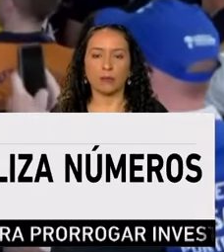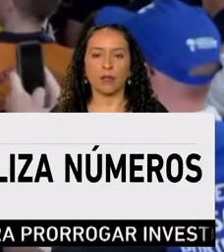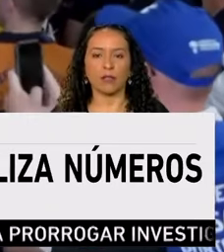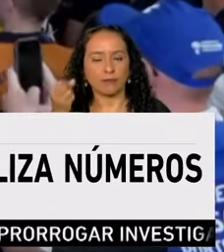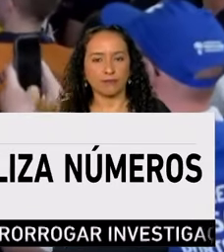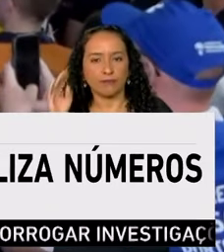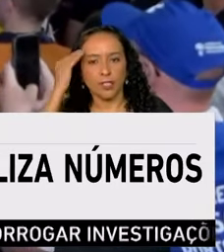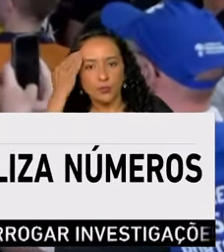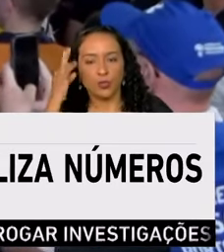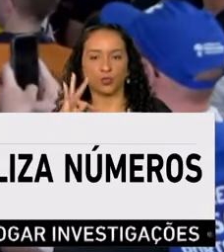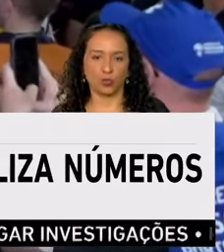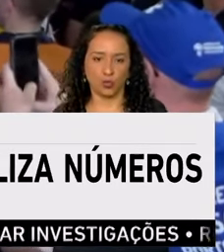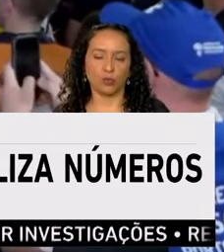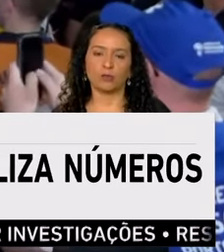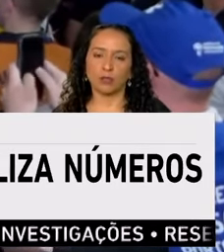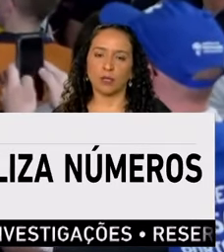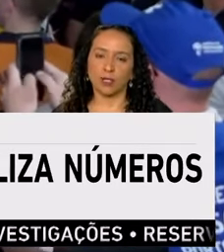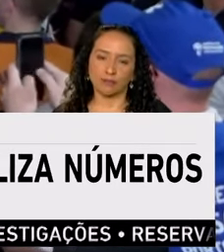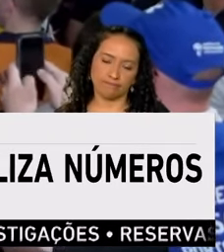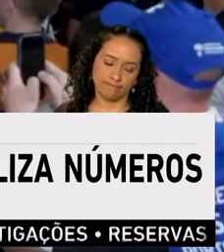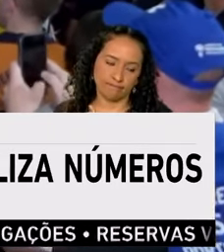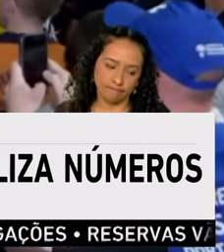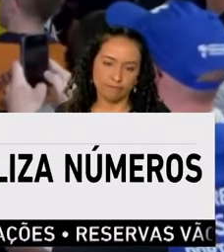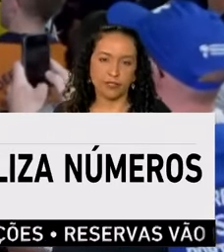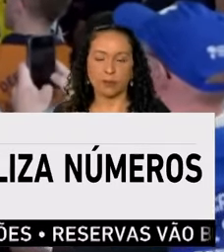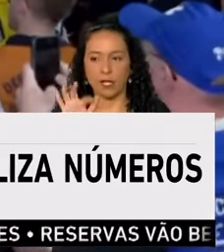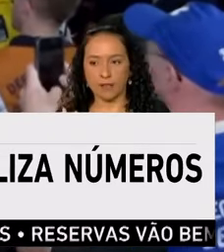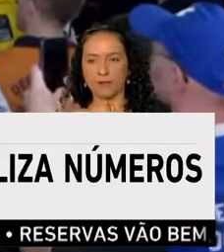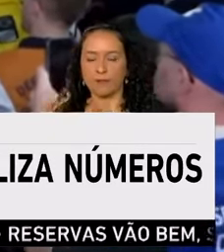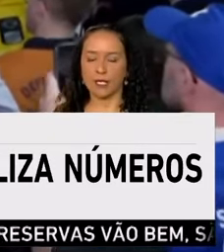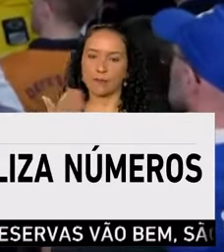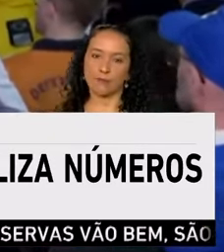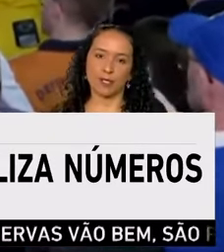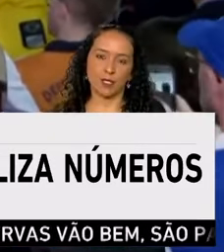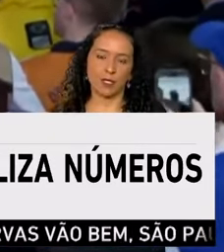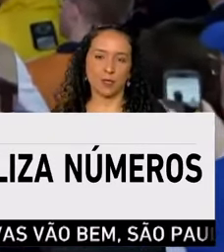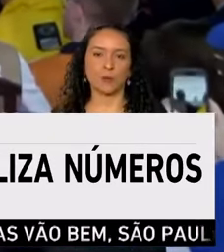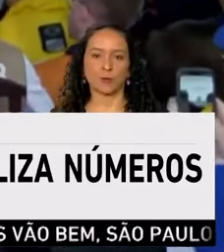de todos. E prestamos a nossa solidariedade às famílias que perderam seus entes queridos. Muito obrigado.